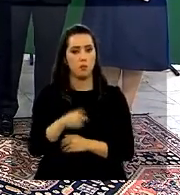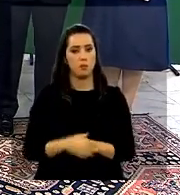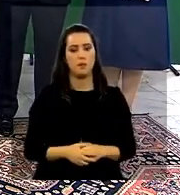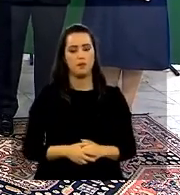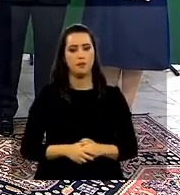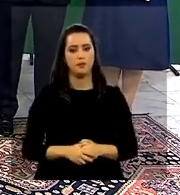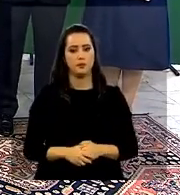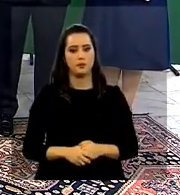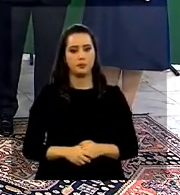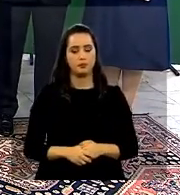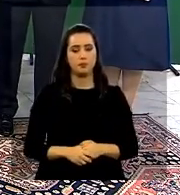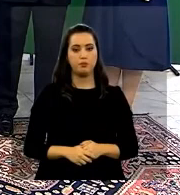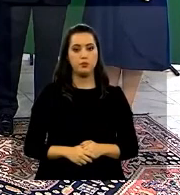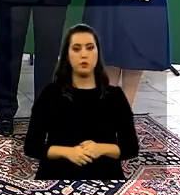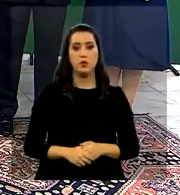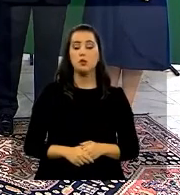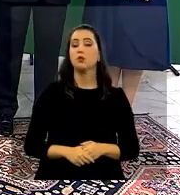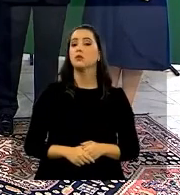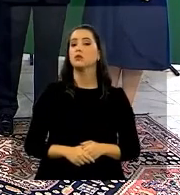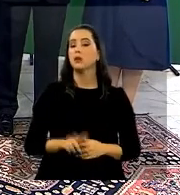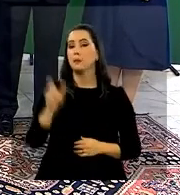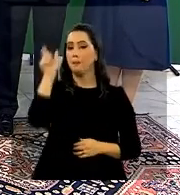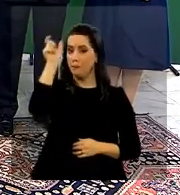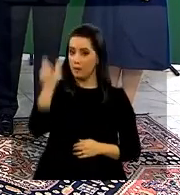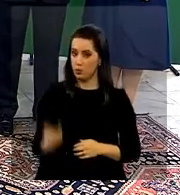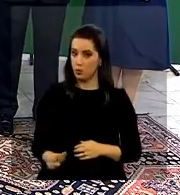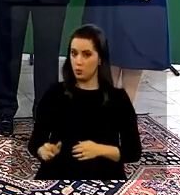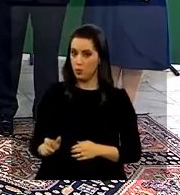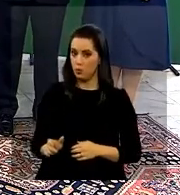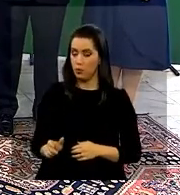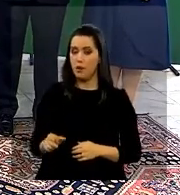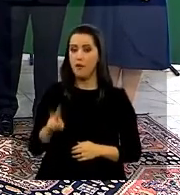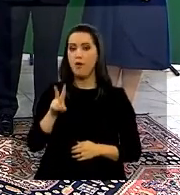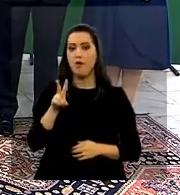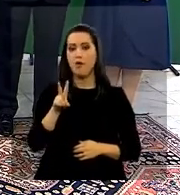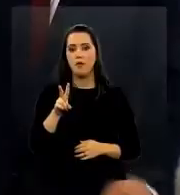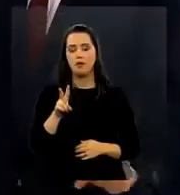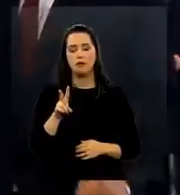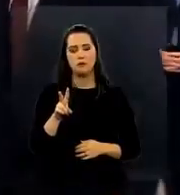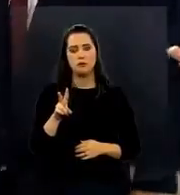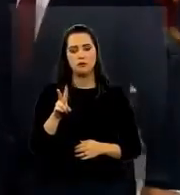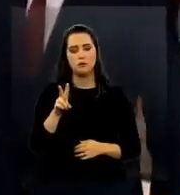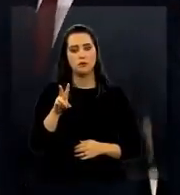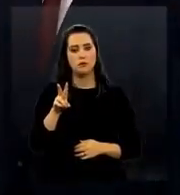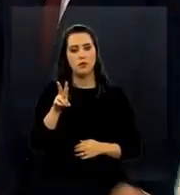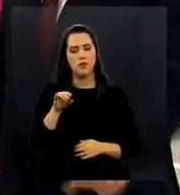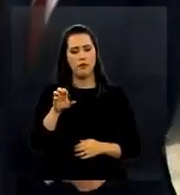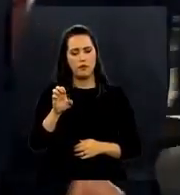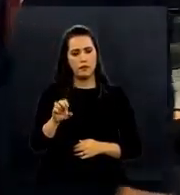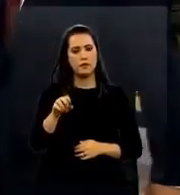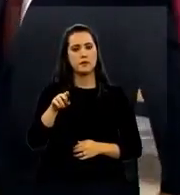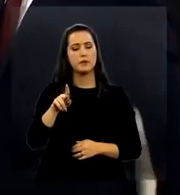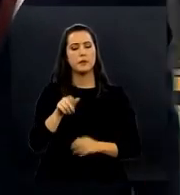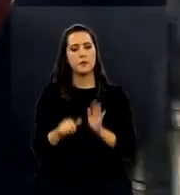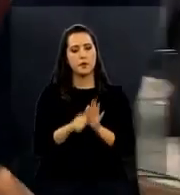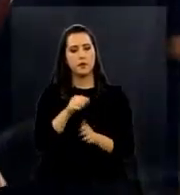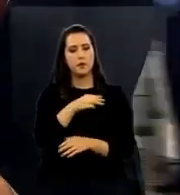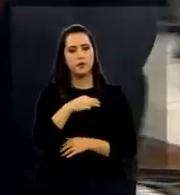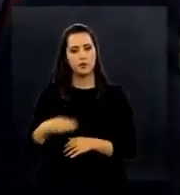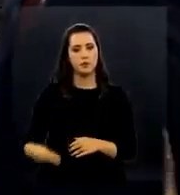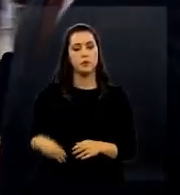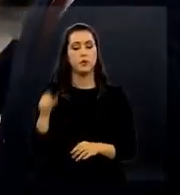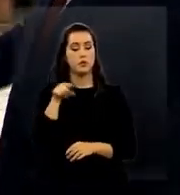Senhor Ivica Dacic, primeiro vice-primeiro-ministro e ministro dos Negócios Estrangeiros da República